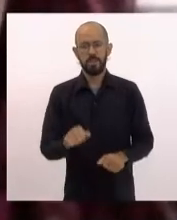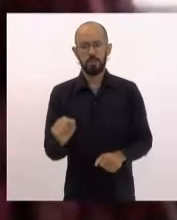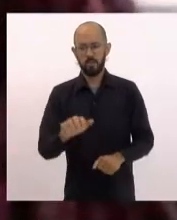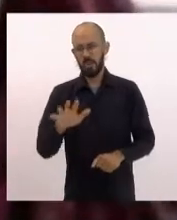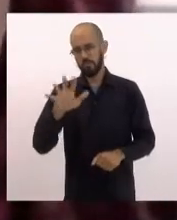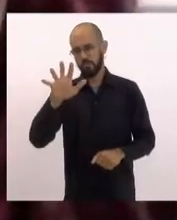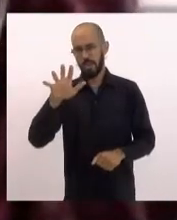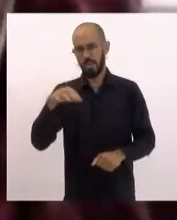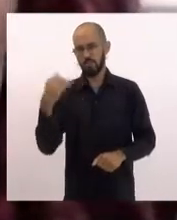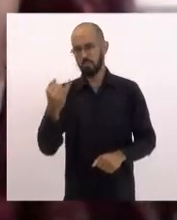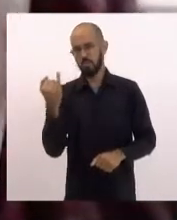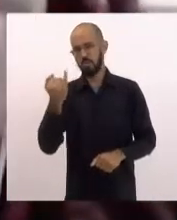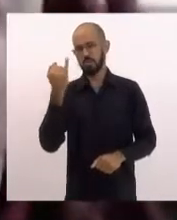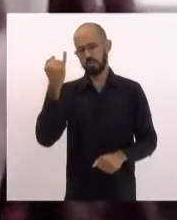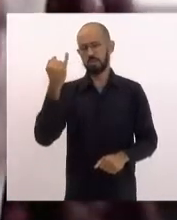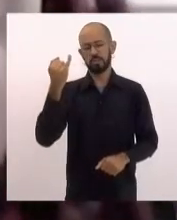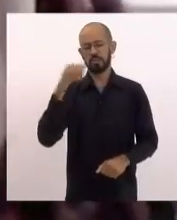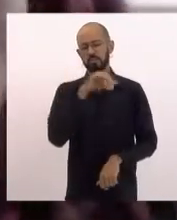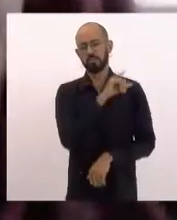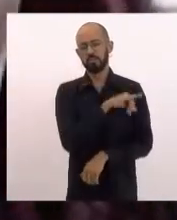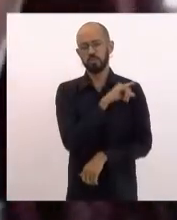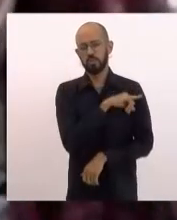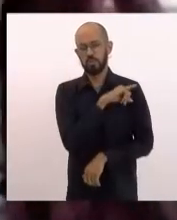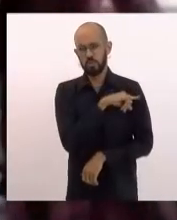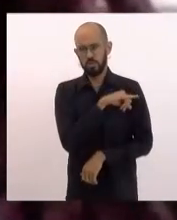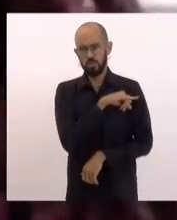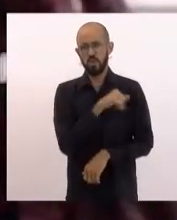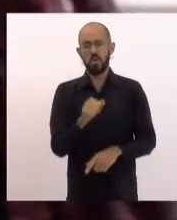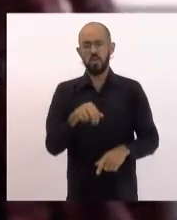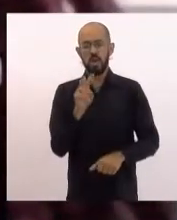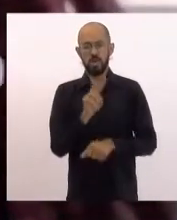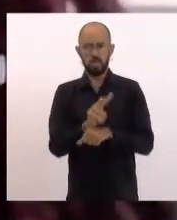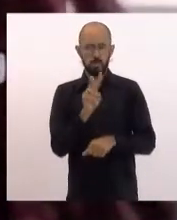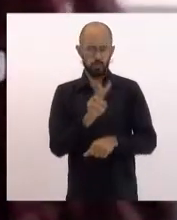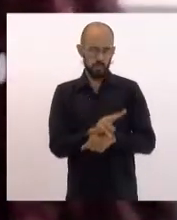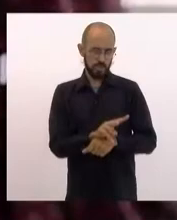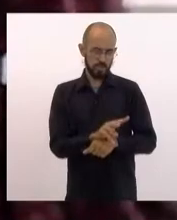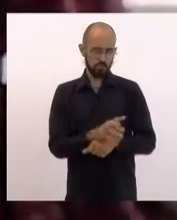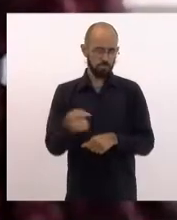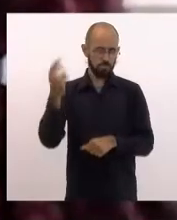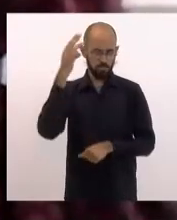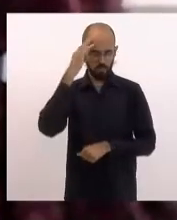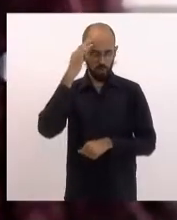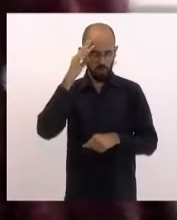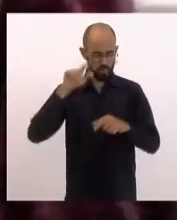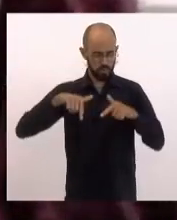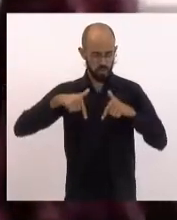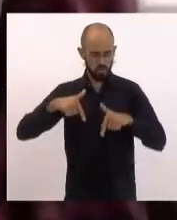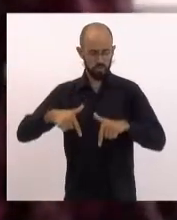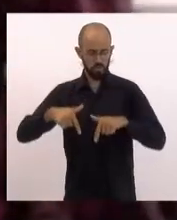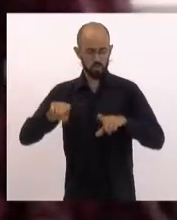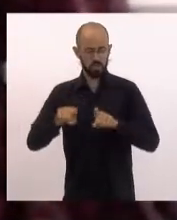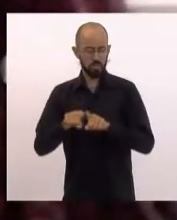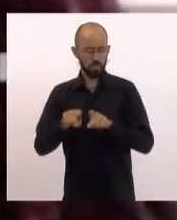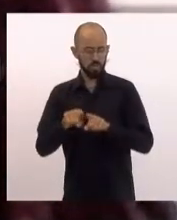muito singular, muito importante, tanto na defesa da memória das ações em favela, quanto no fortalecimento